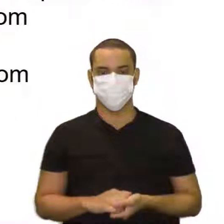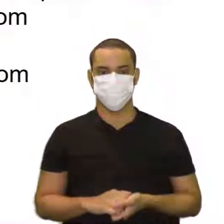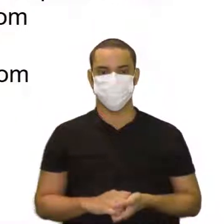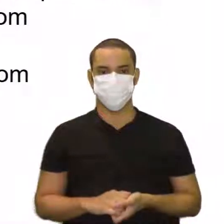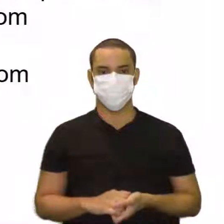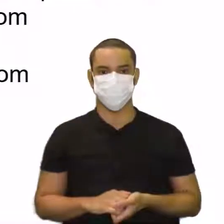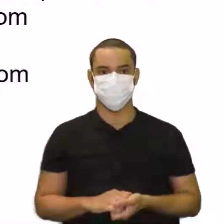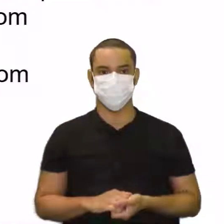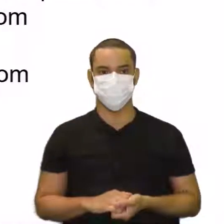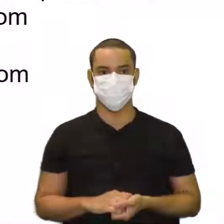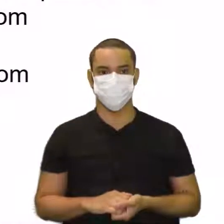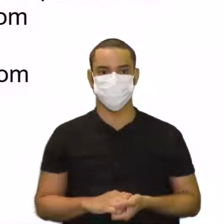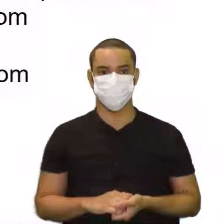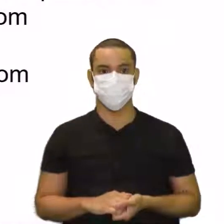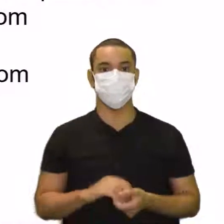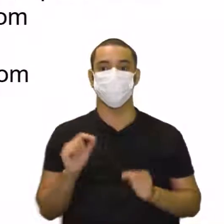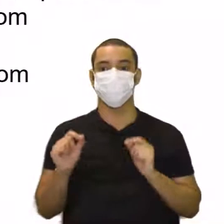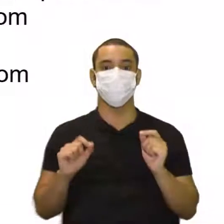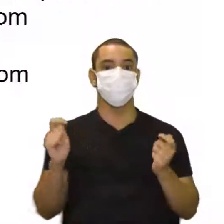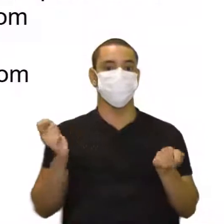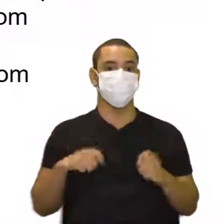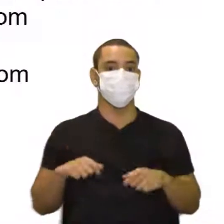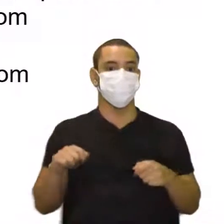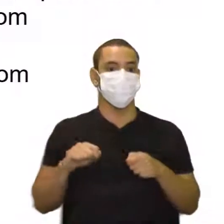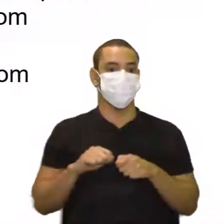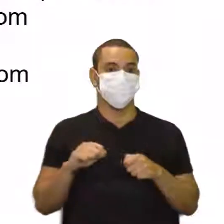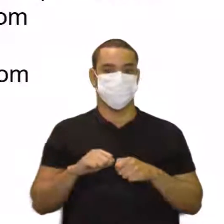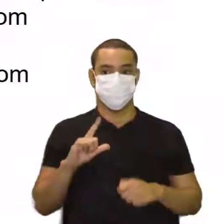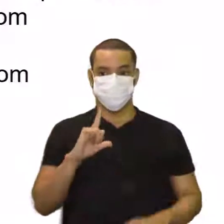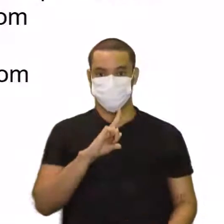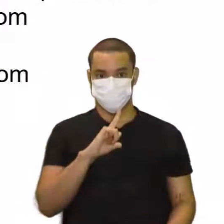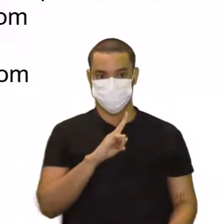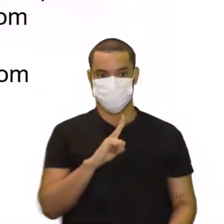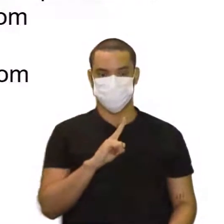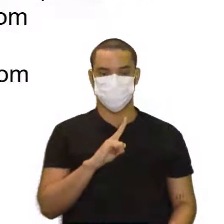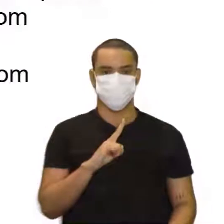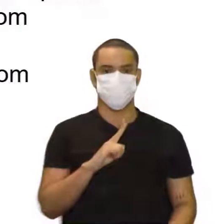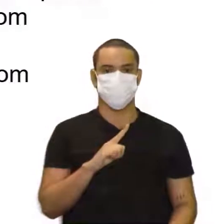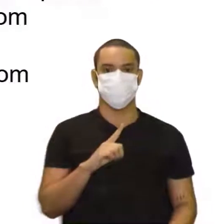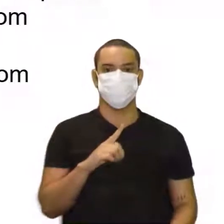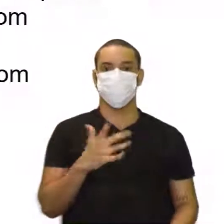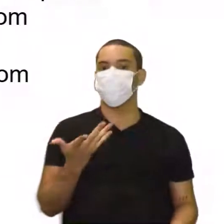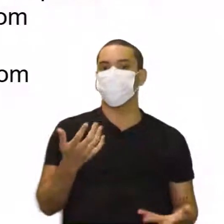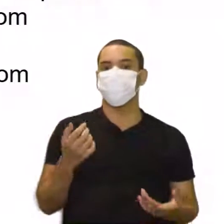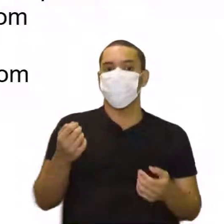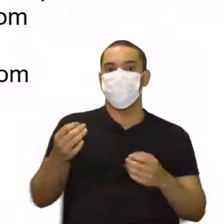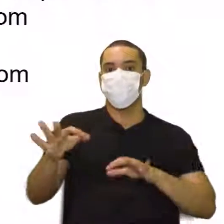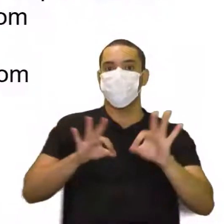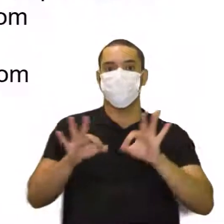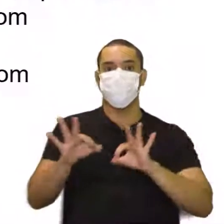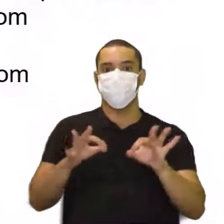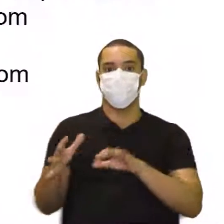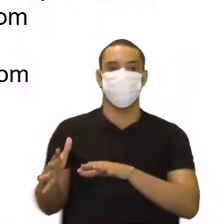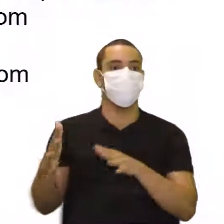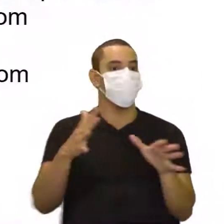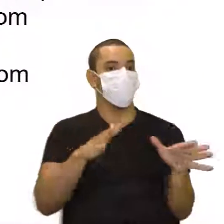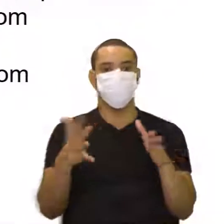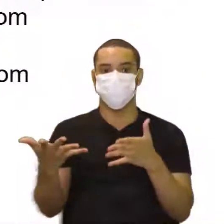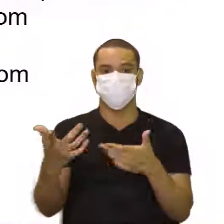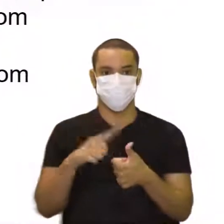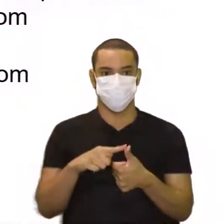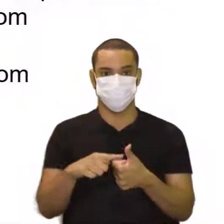Certo? Então, o que eu posso fazer para ter isso daí? Mover a espira para A, letra A,